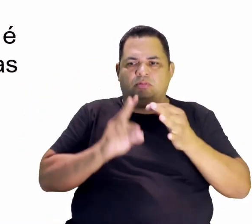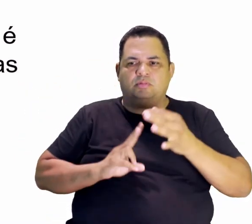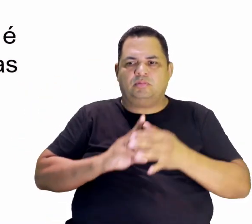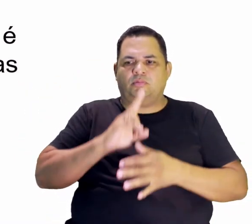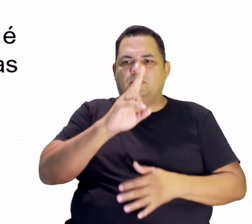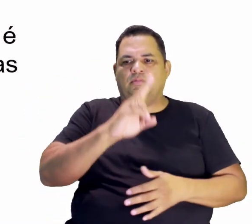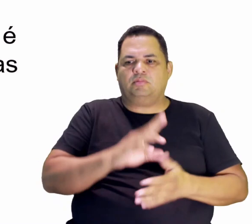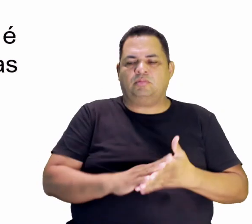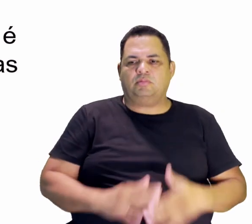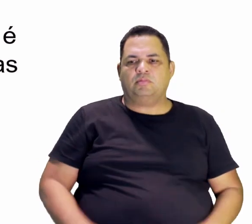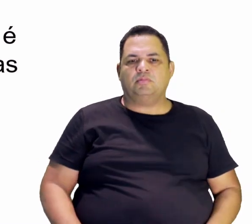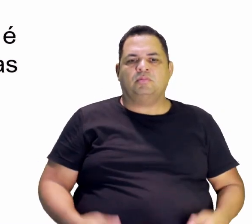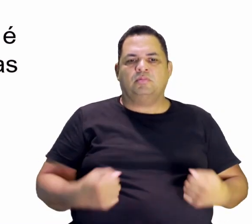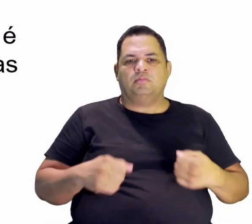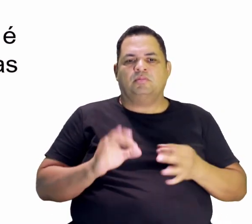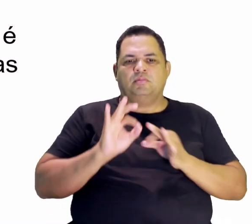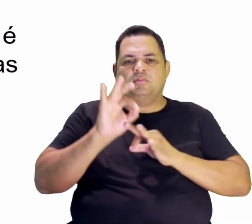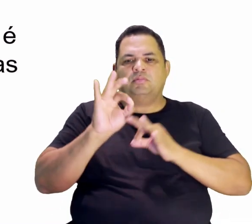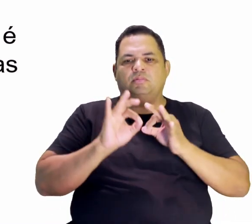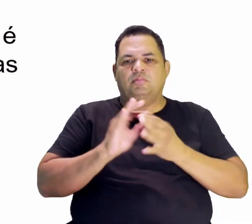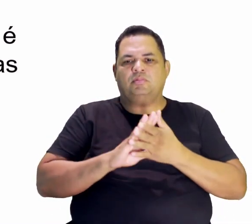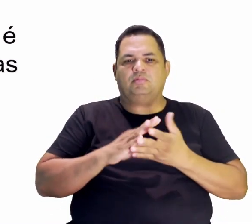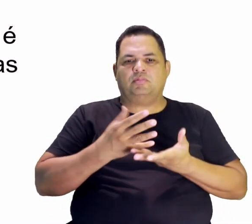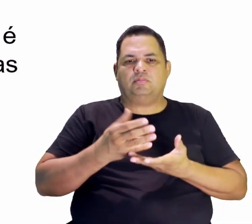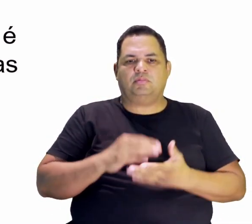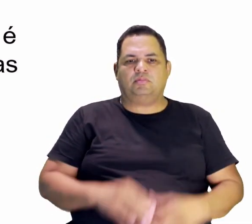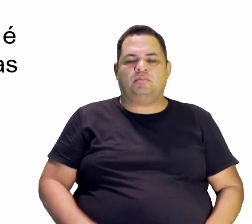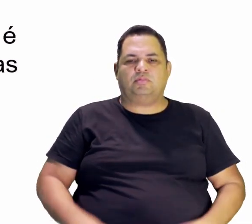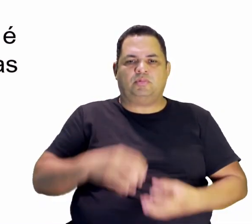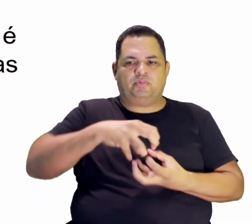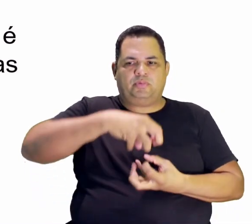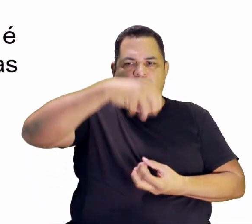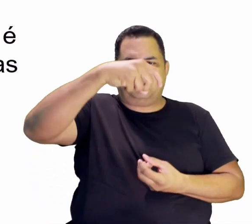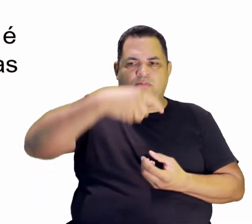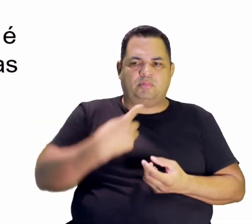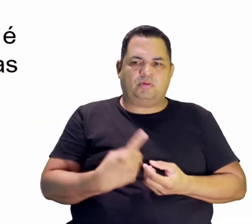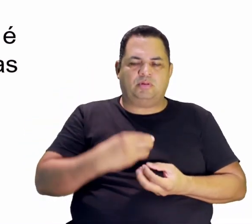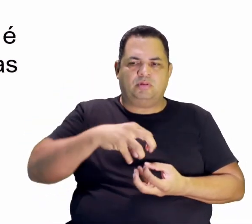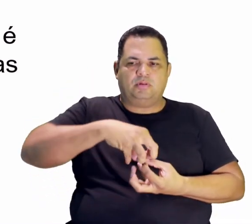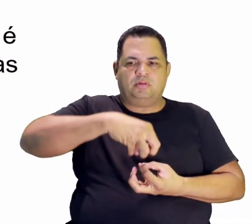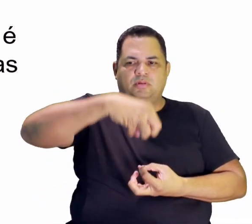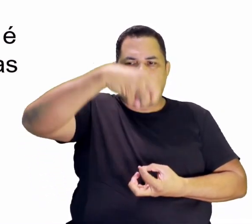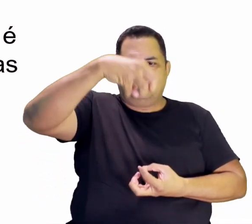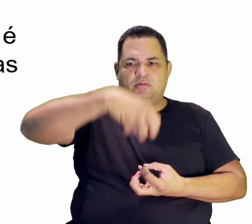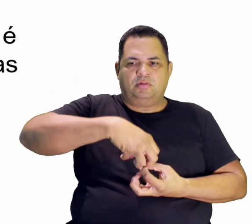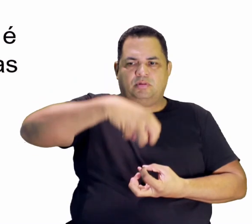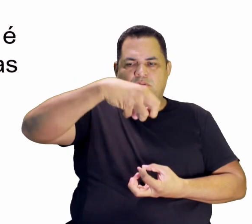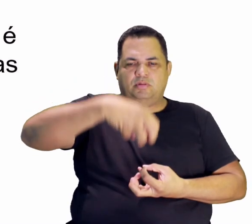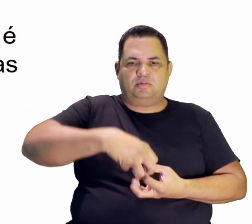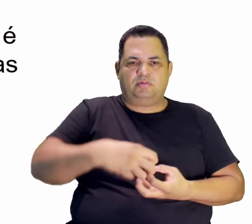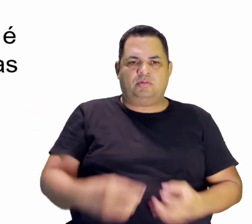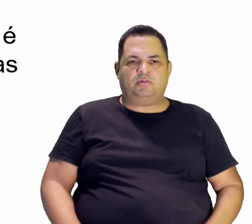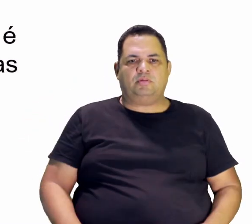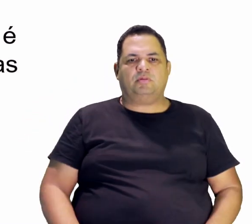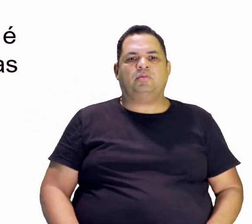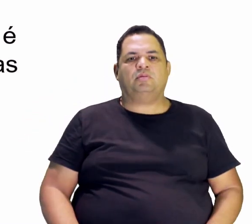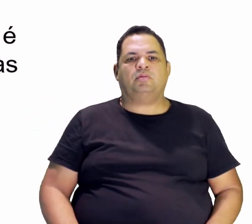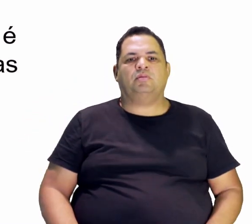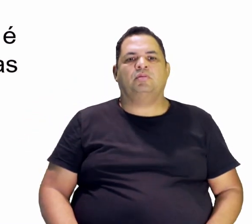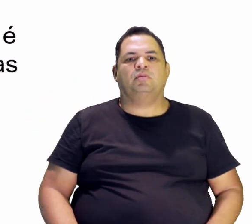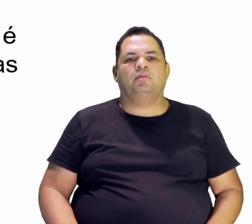forças. As forças podem ser medidas através da deformação da mola. Ela deforma, estica aqui um tracinho que tem aqui,